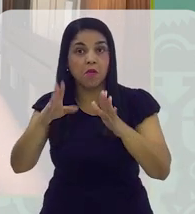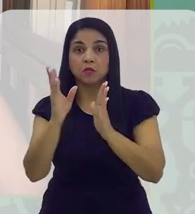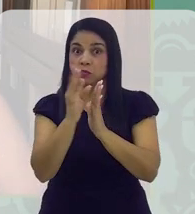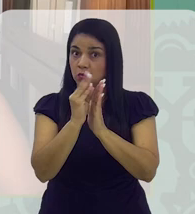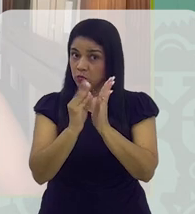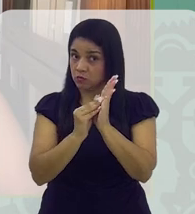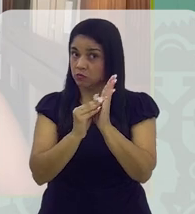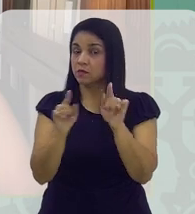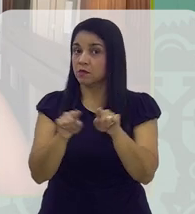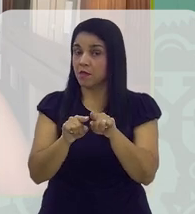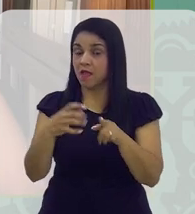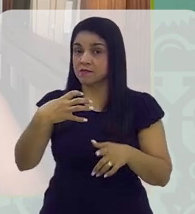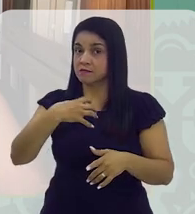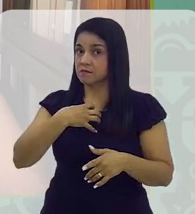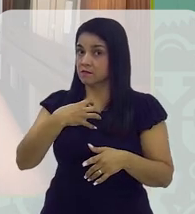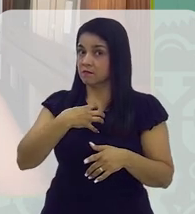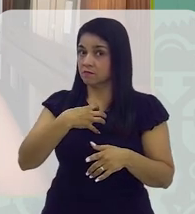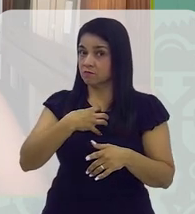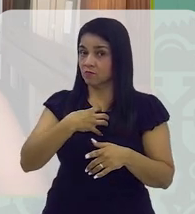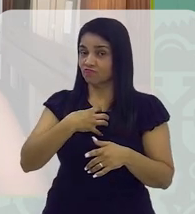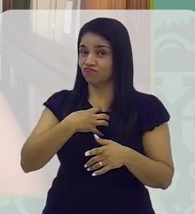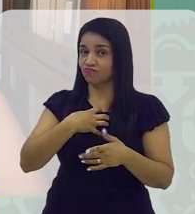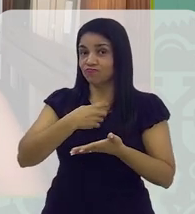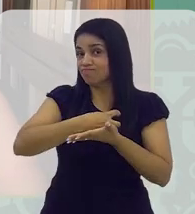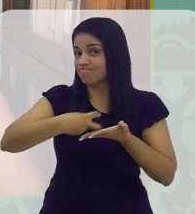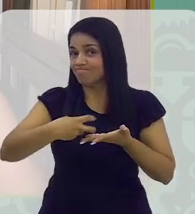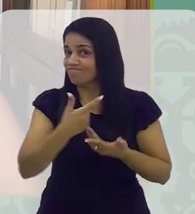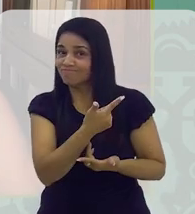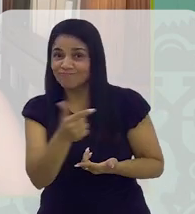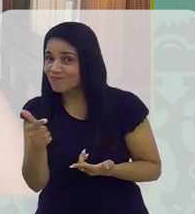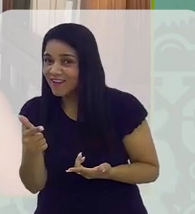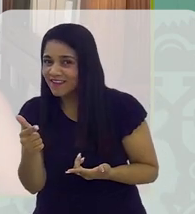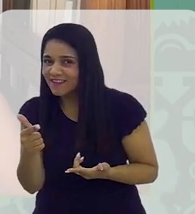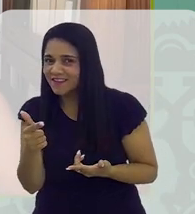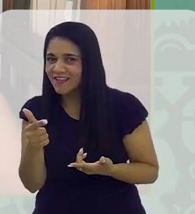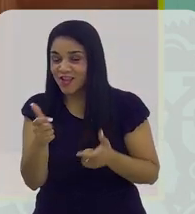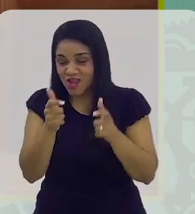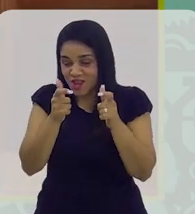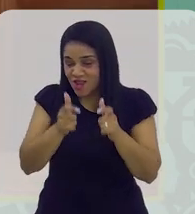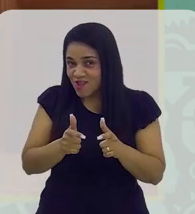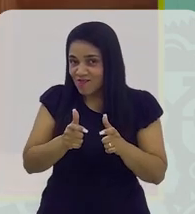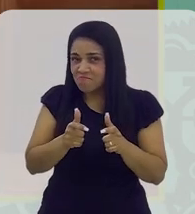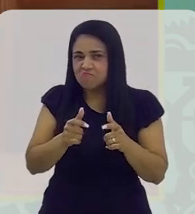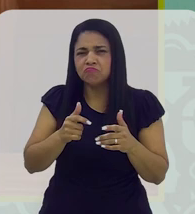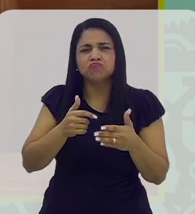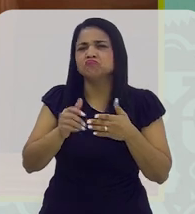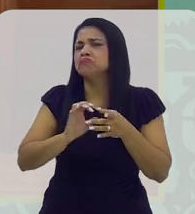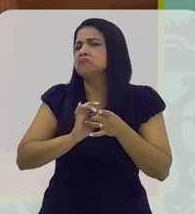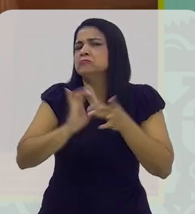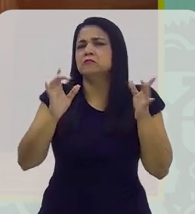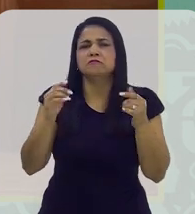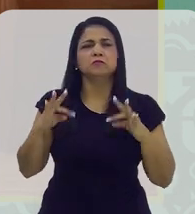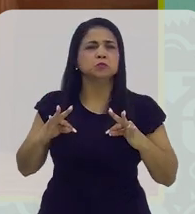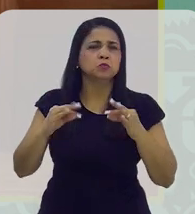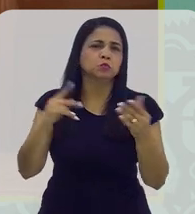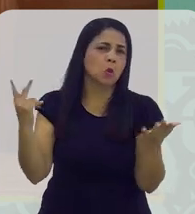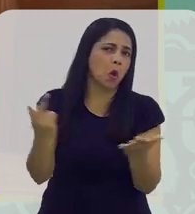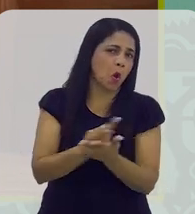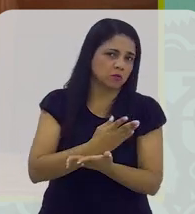desses conteúdos, além de uma sensação de uma falta de impunidade. Quer dizer, são locais onde pode acontecer